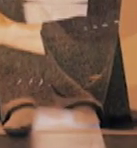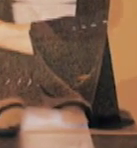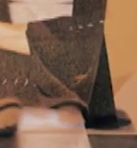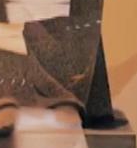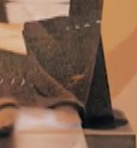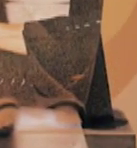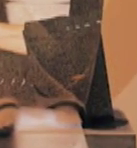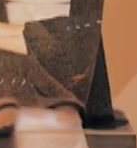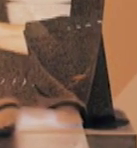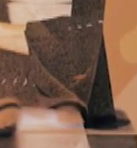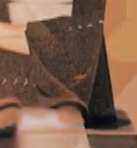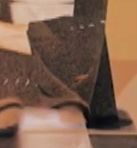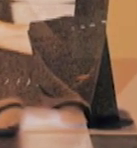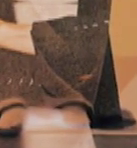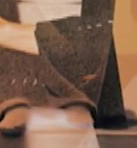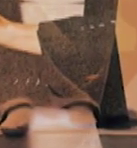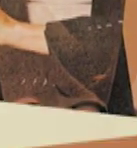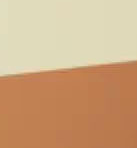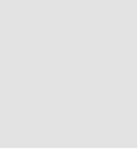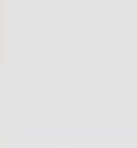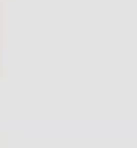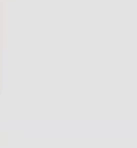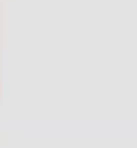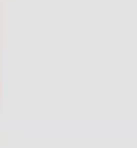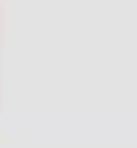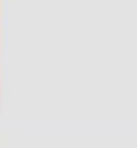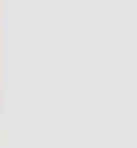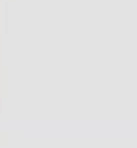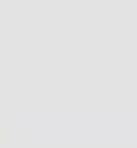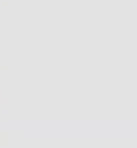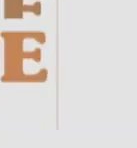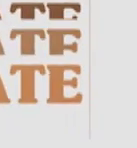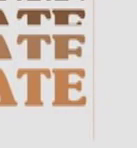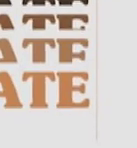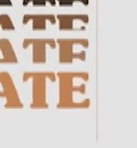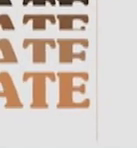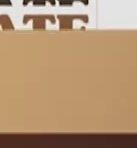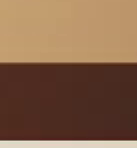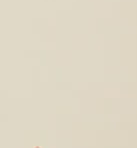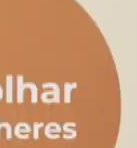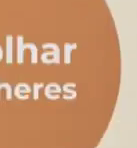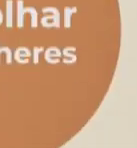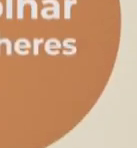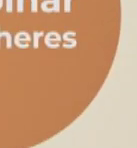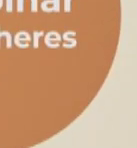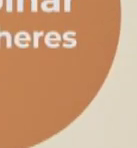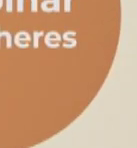sobre fundo branco, estátua da justiça segue em duplicidade, em letras